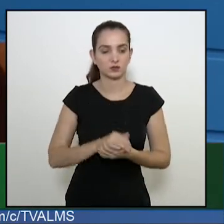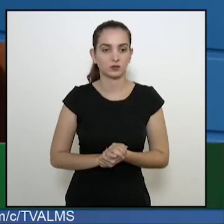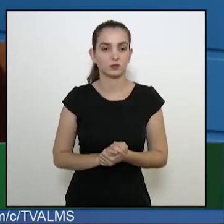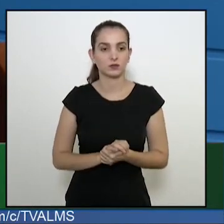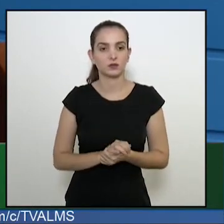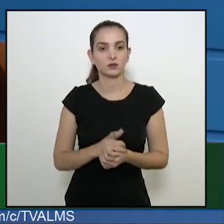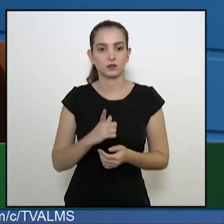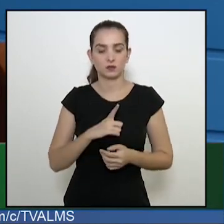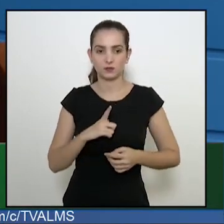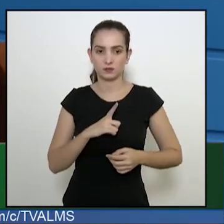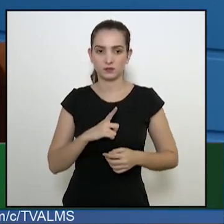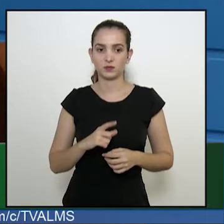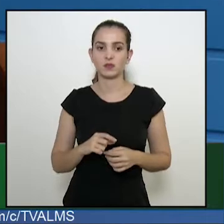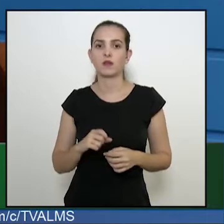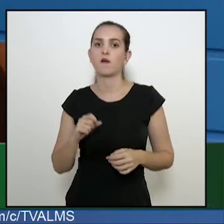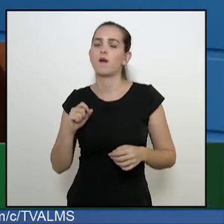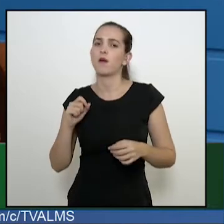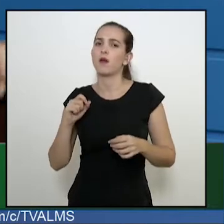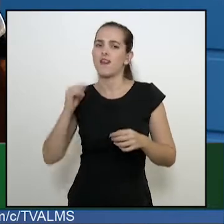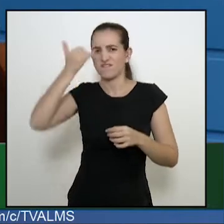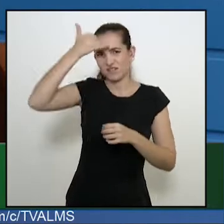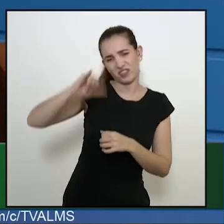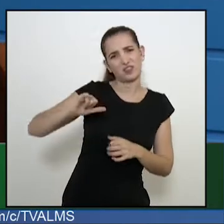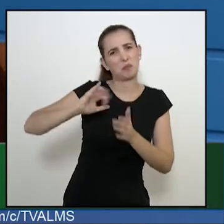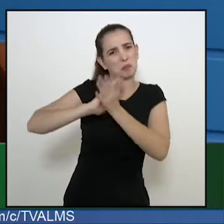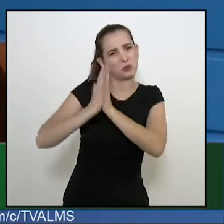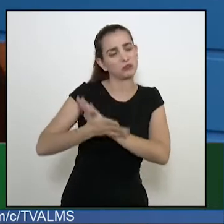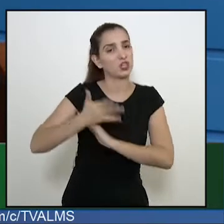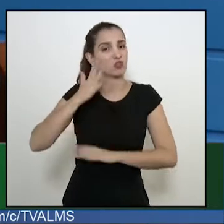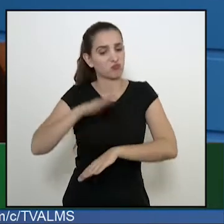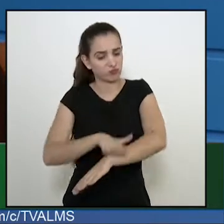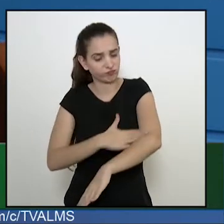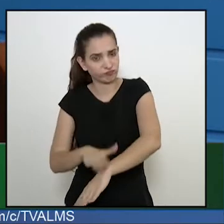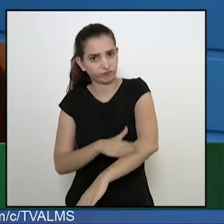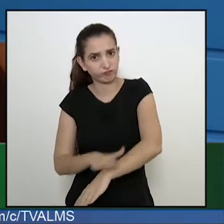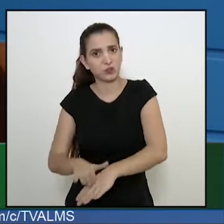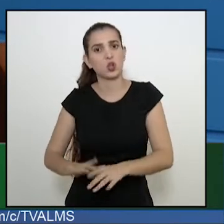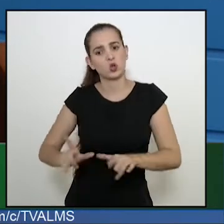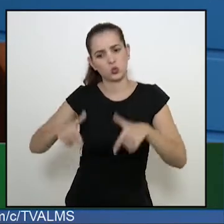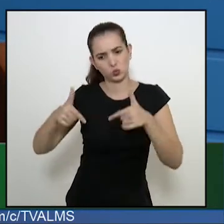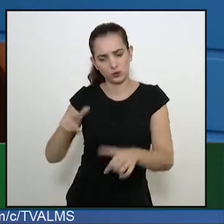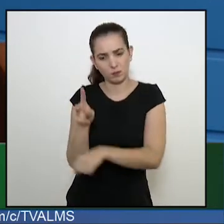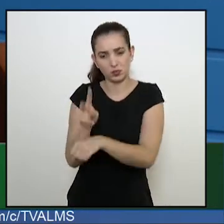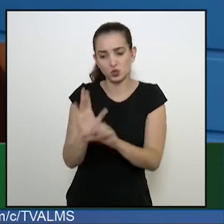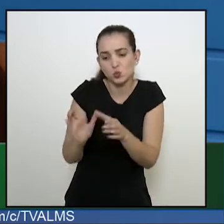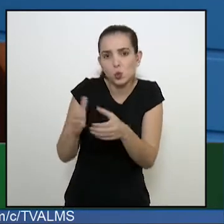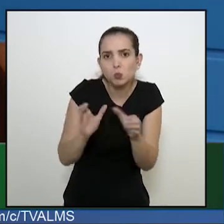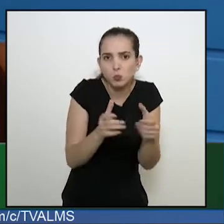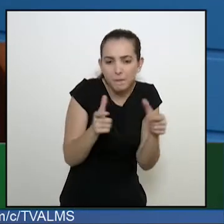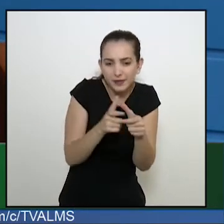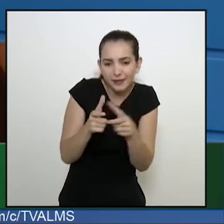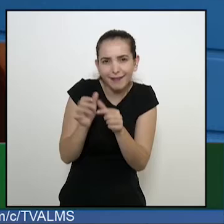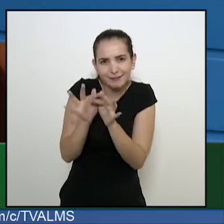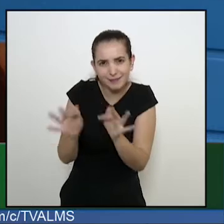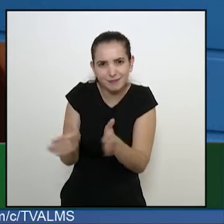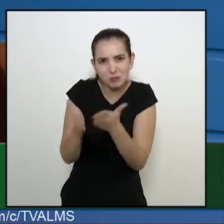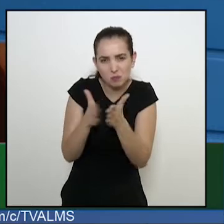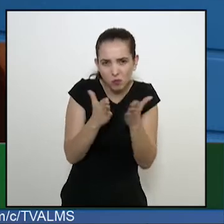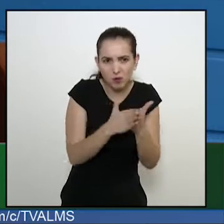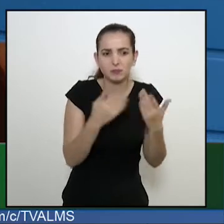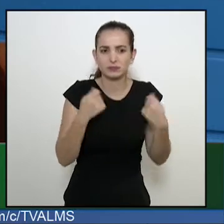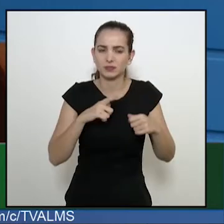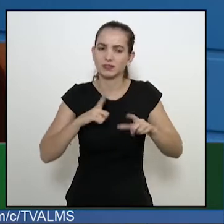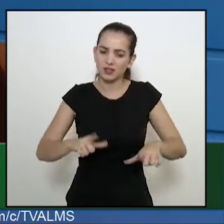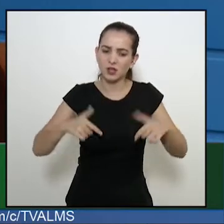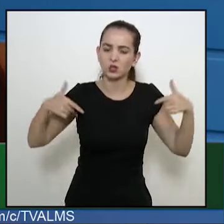contra a discriminação racial, a luta pelas minorias sociais, essa luta